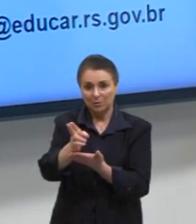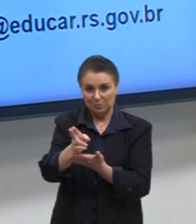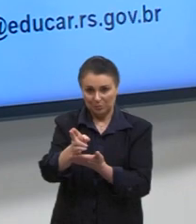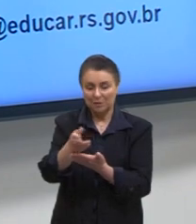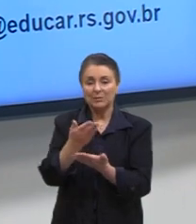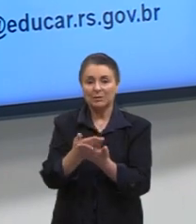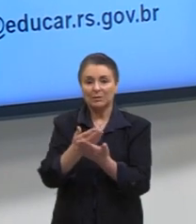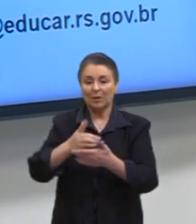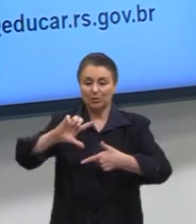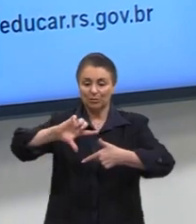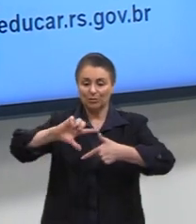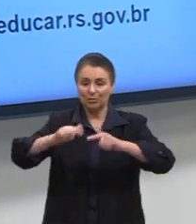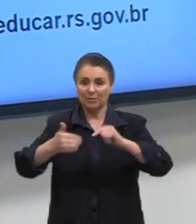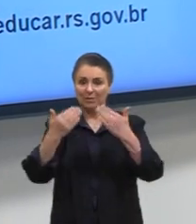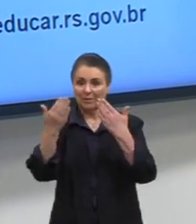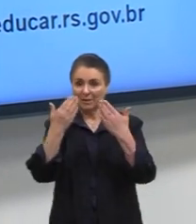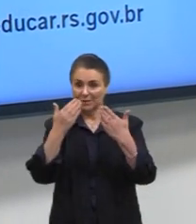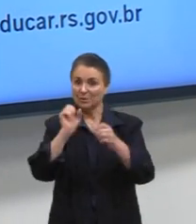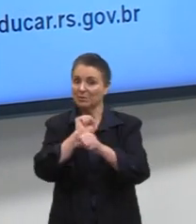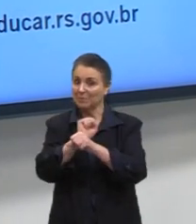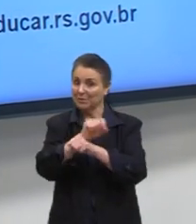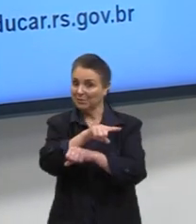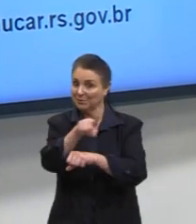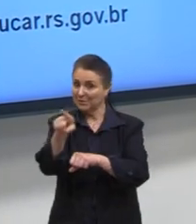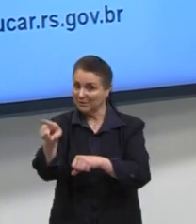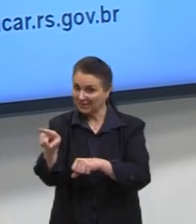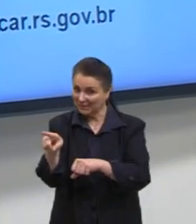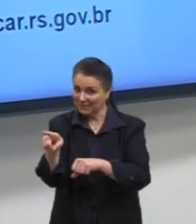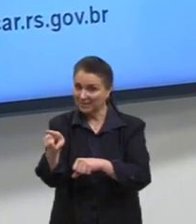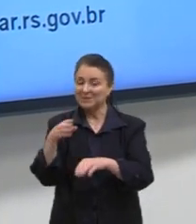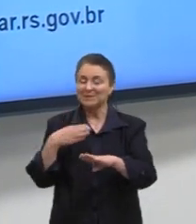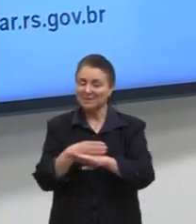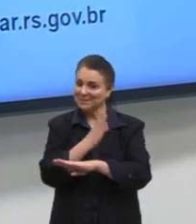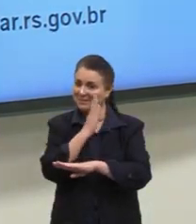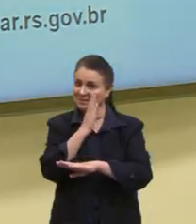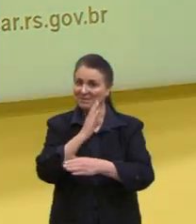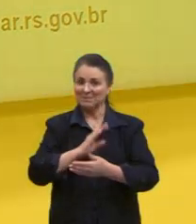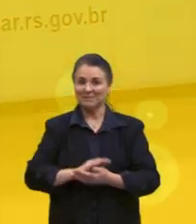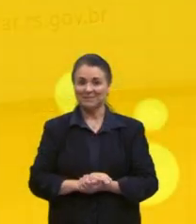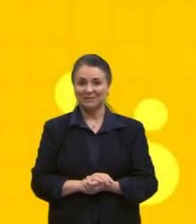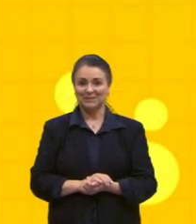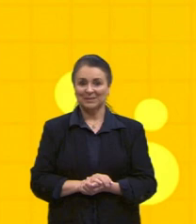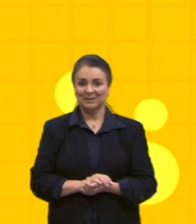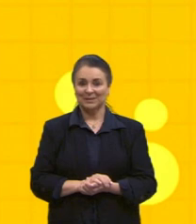geometria analítica conto com vocês Até daqui a pouco partiu passar